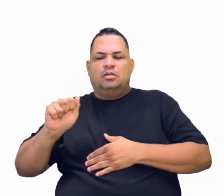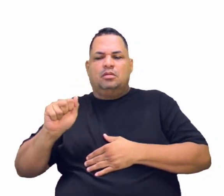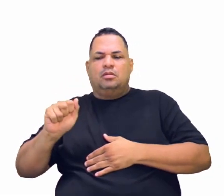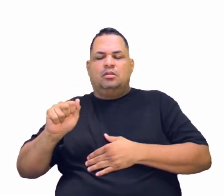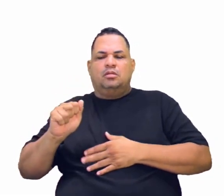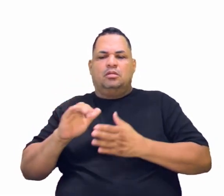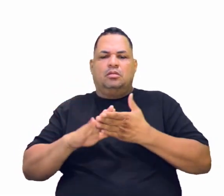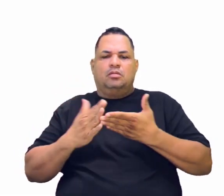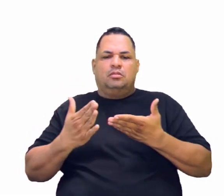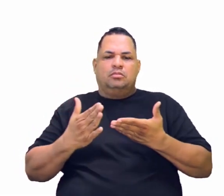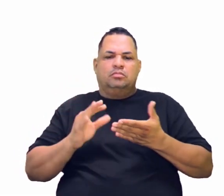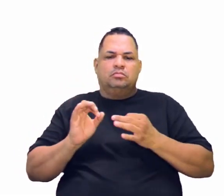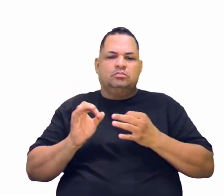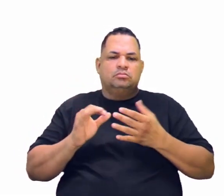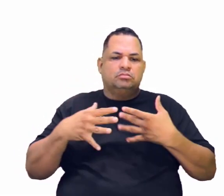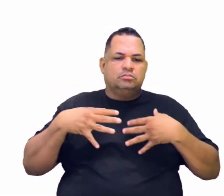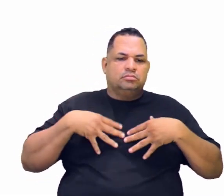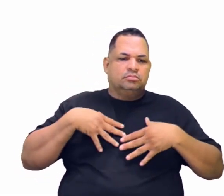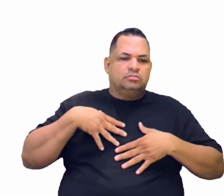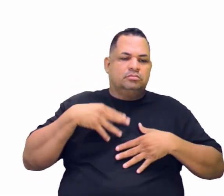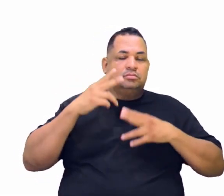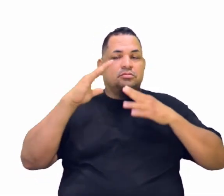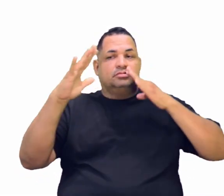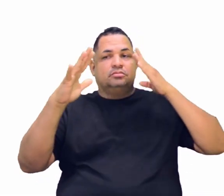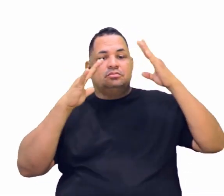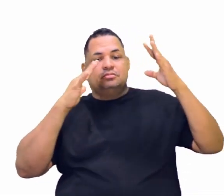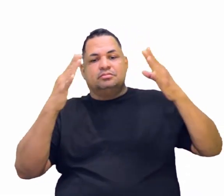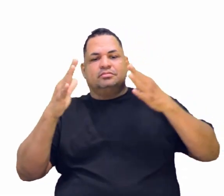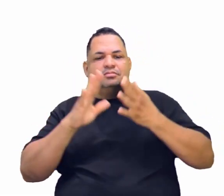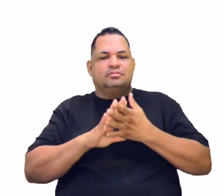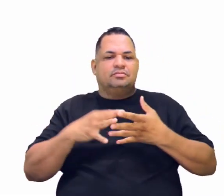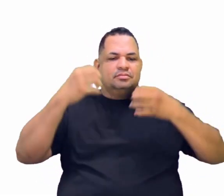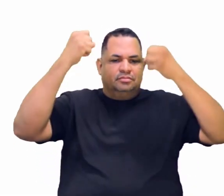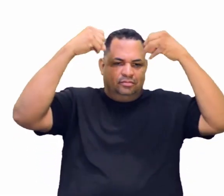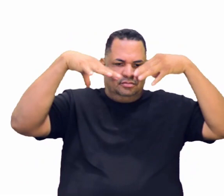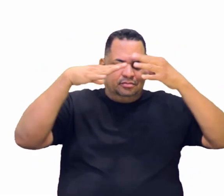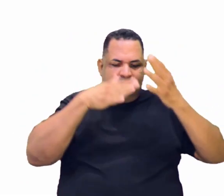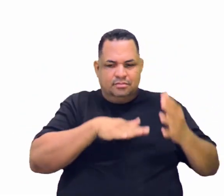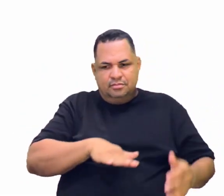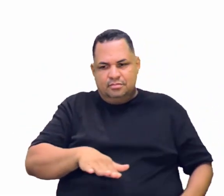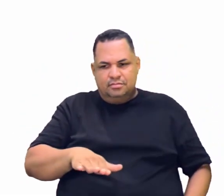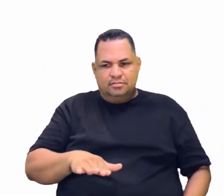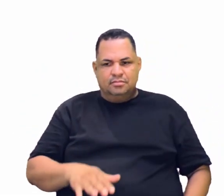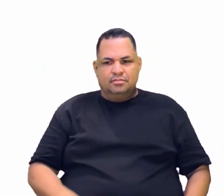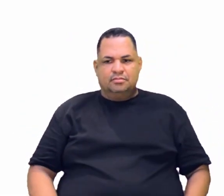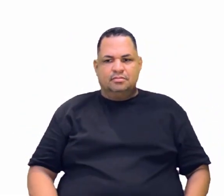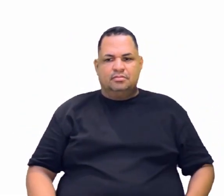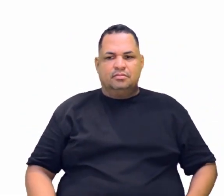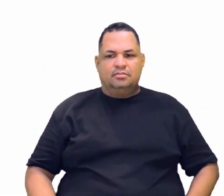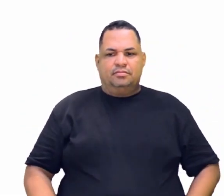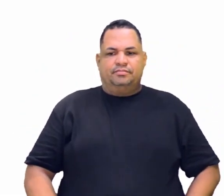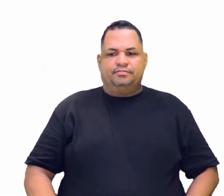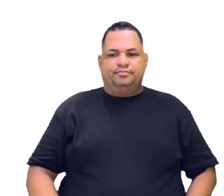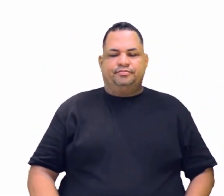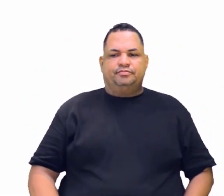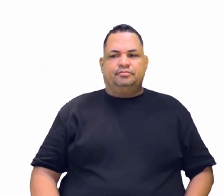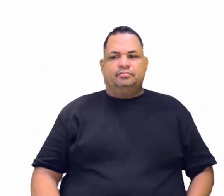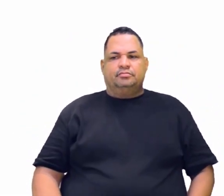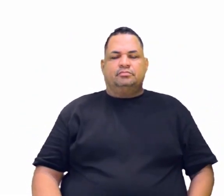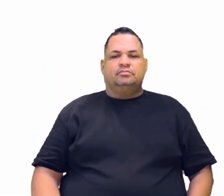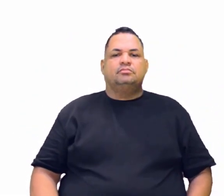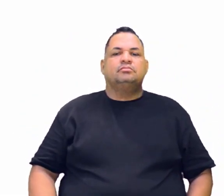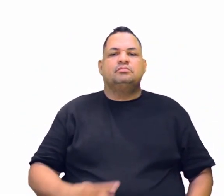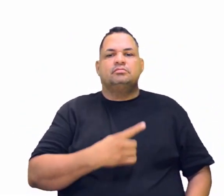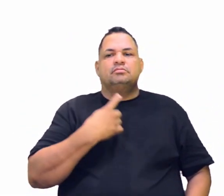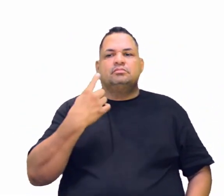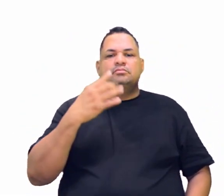de distração entre eles, estão banhando com as crianças. E olha que nós, homens brancos,